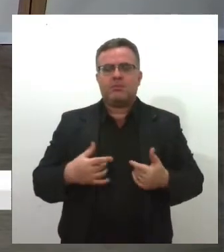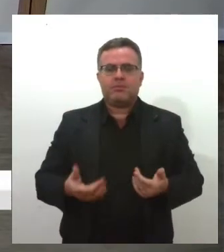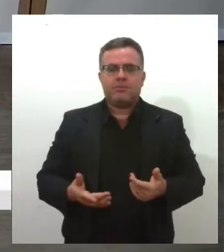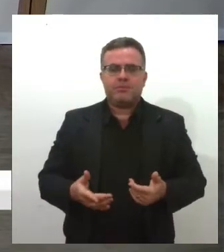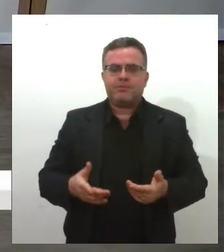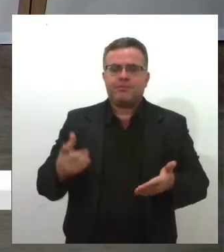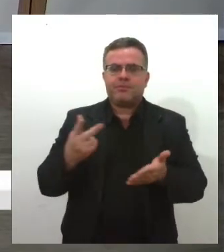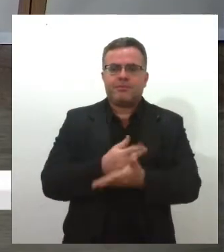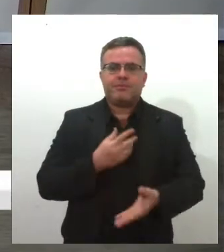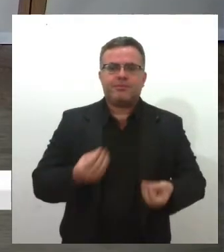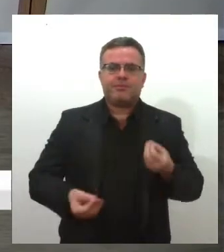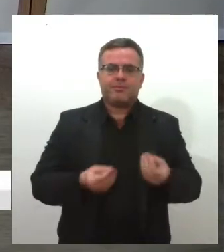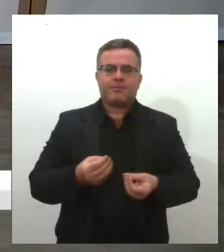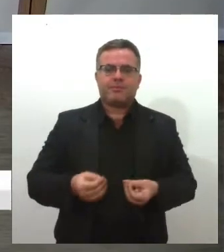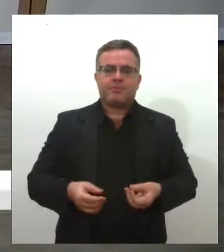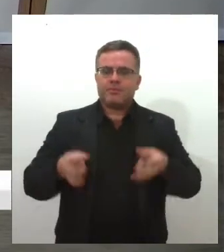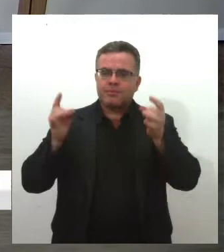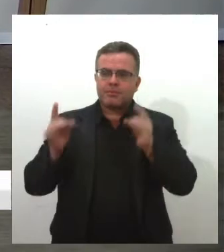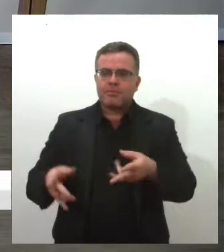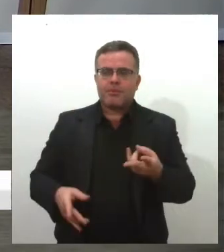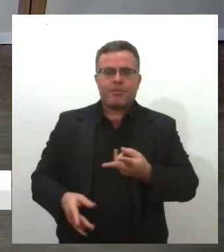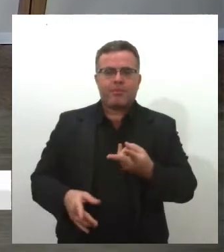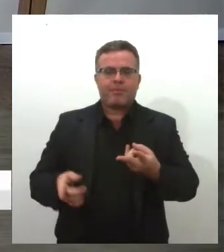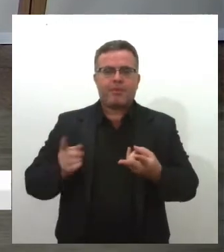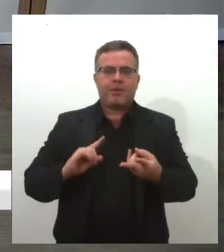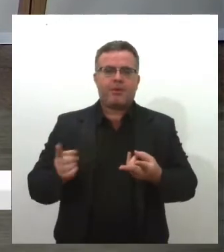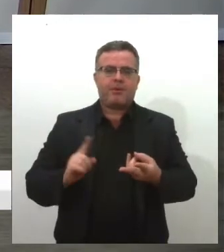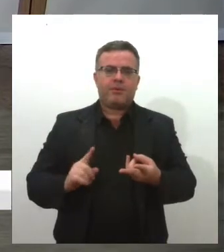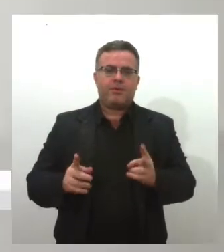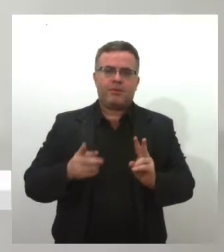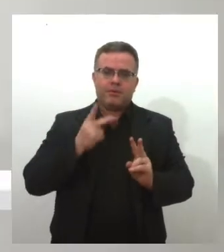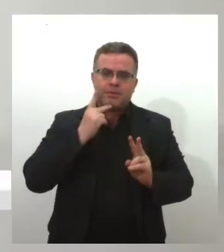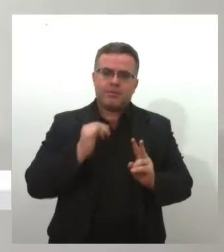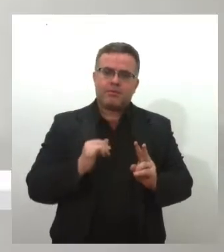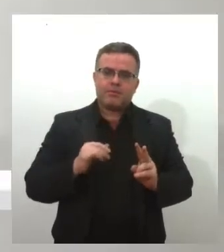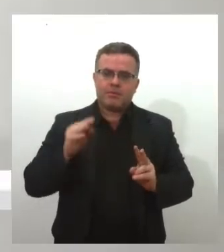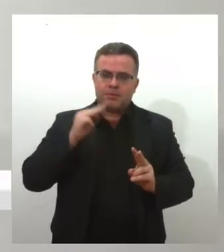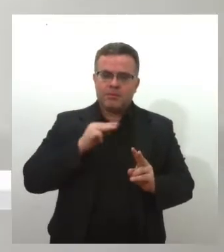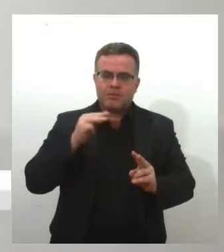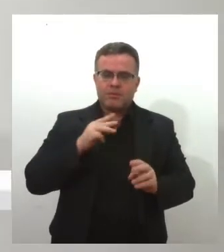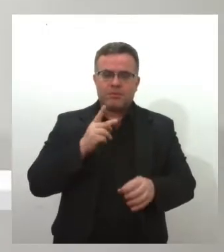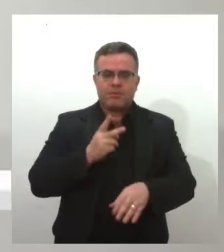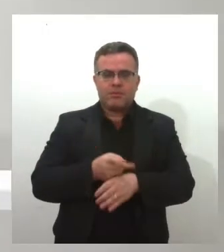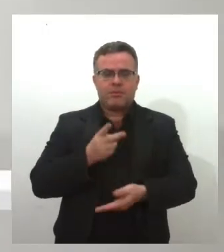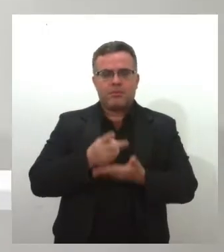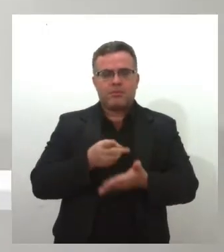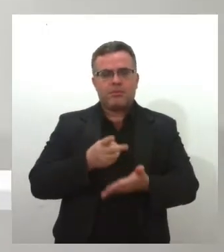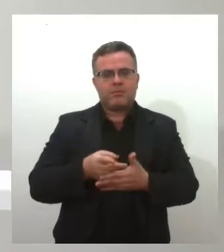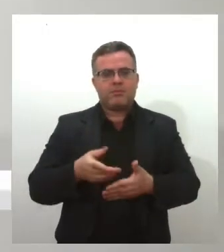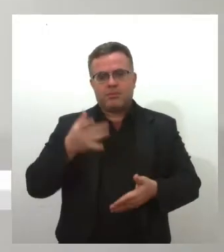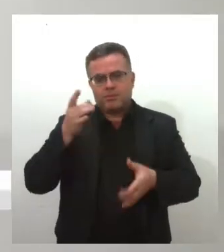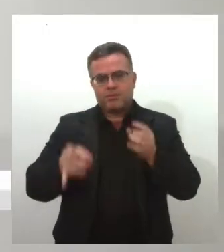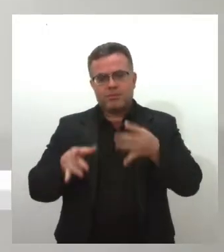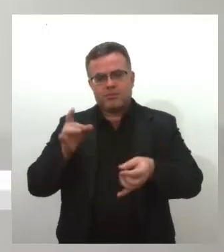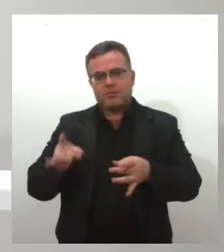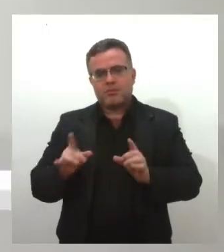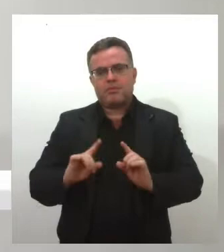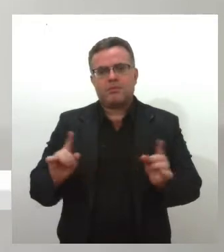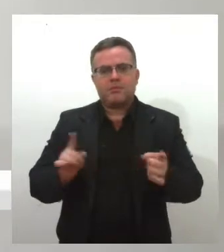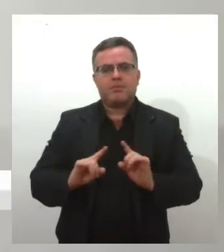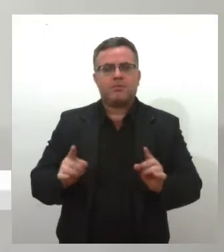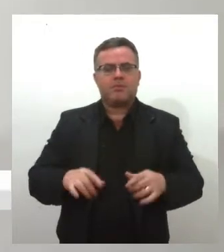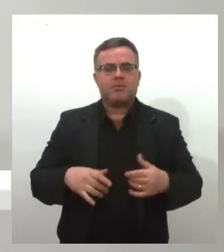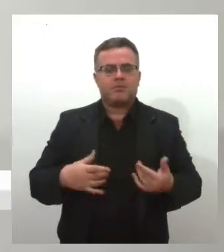Gabriela e Rafaela, não foram abandonadas intelectualmente, e os pais, quando praticam homeschooling, não abandonam seus filhos intelectualmente